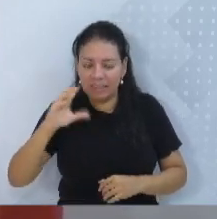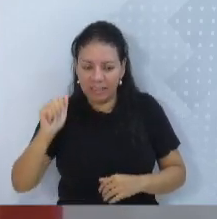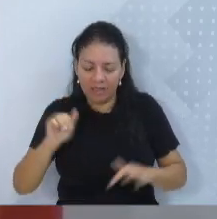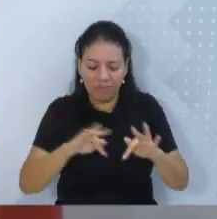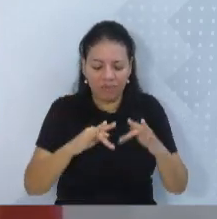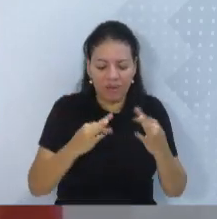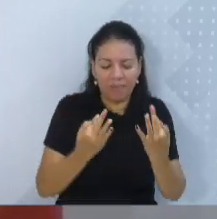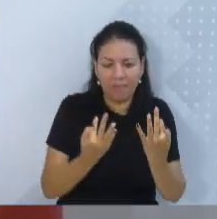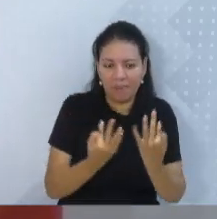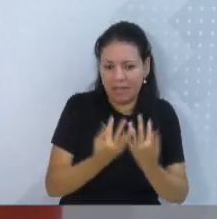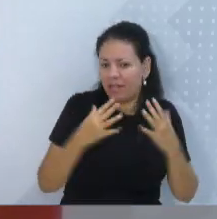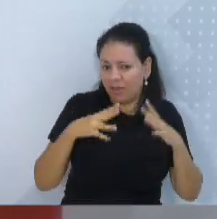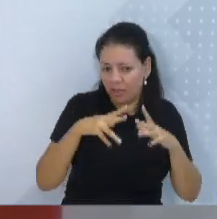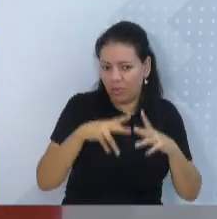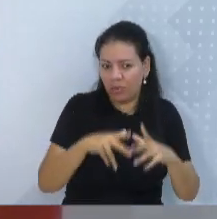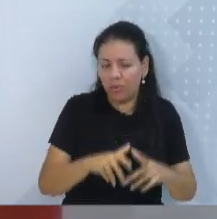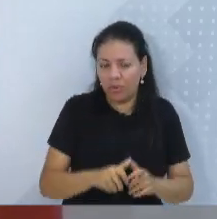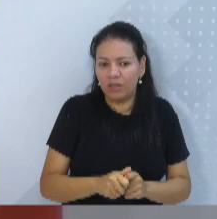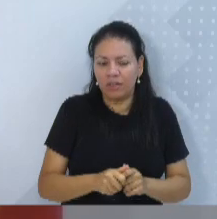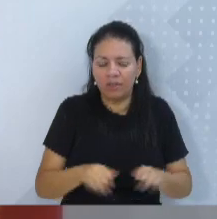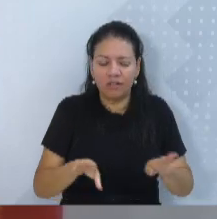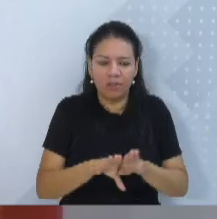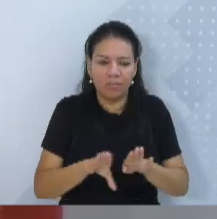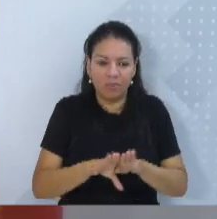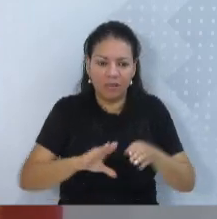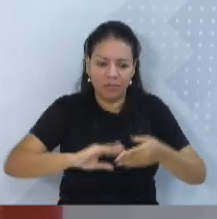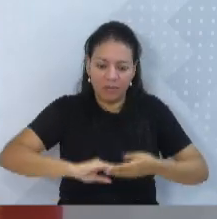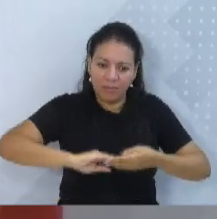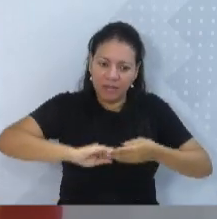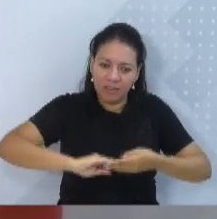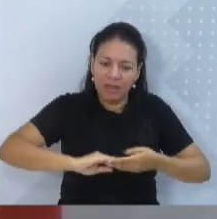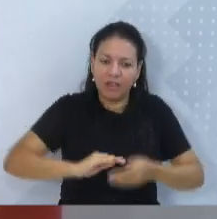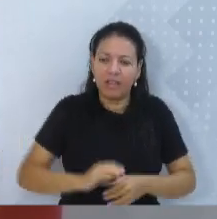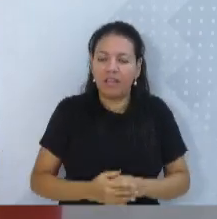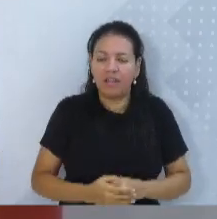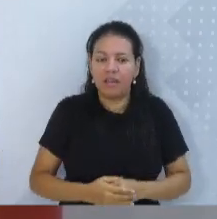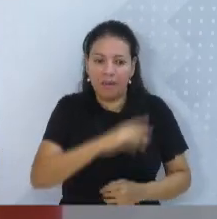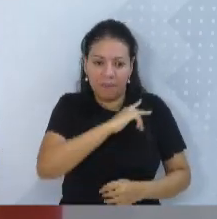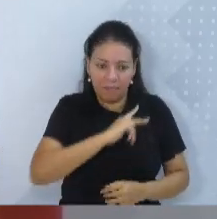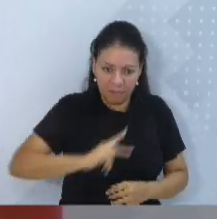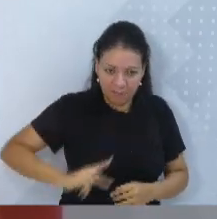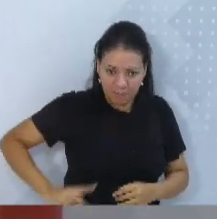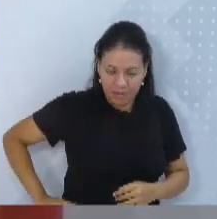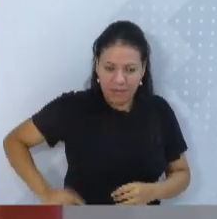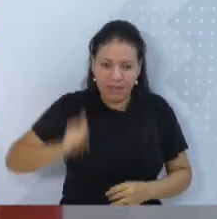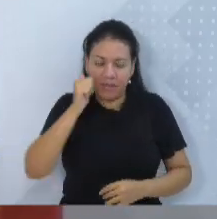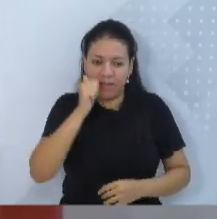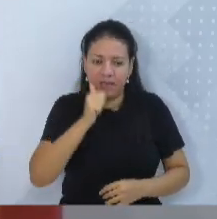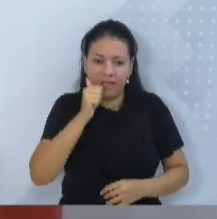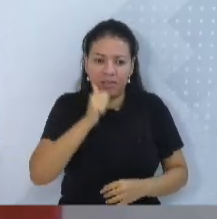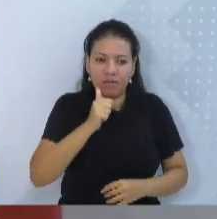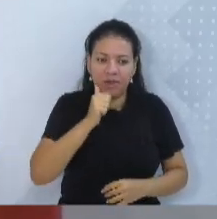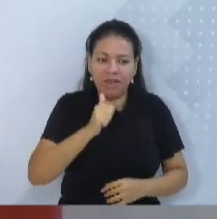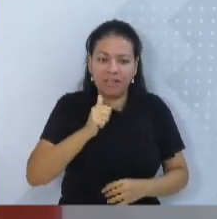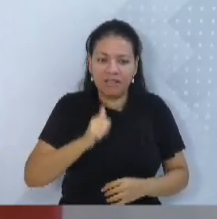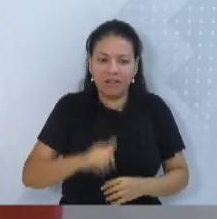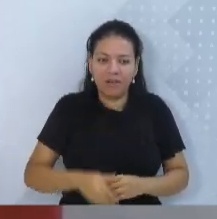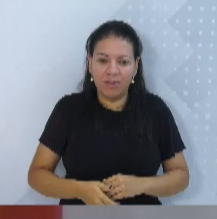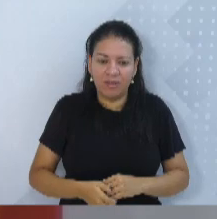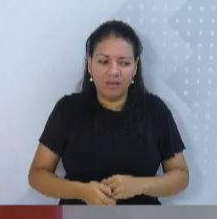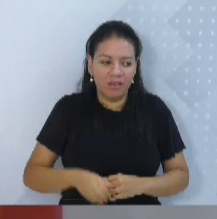Helena Camile quero cumprimentar aqui a nossa presidente Silmara vereadora Angela